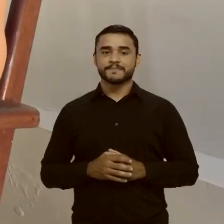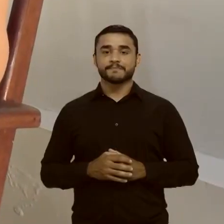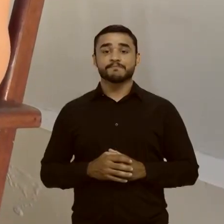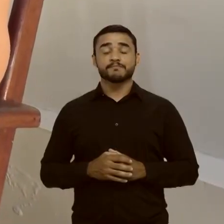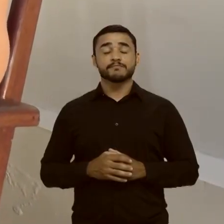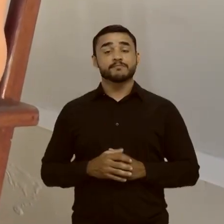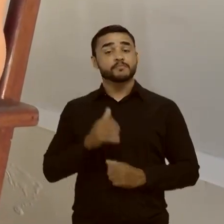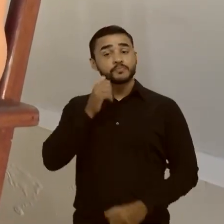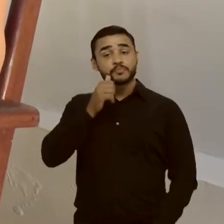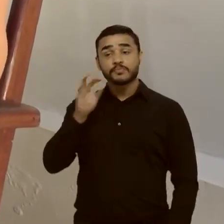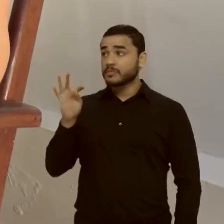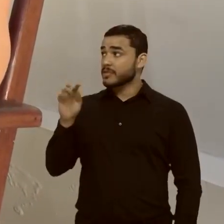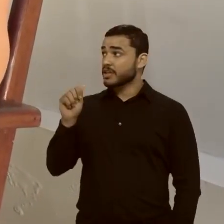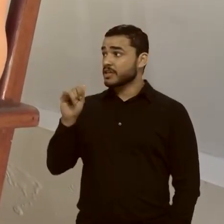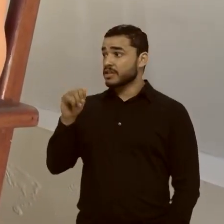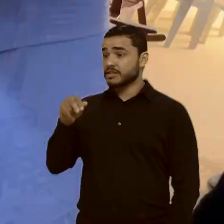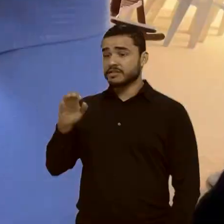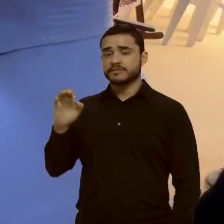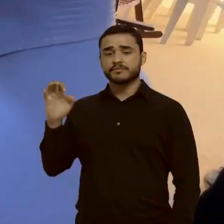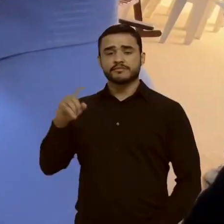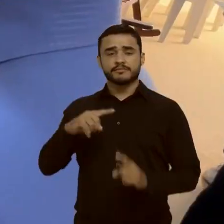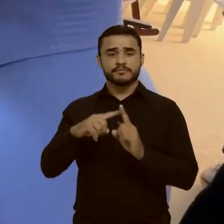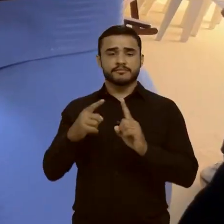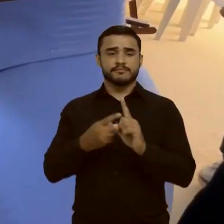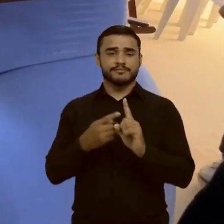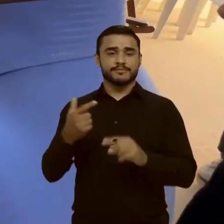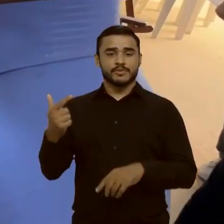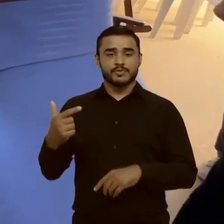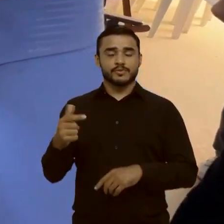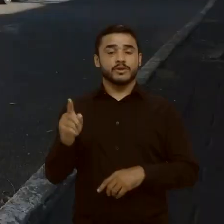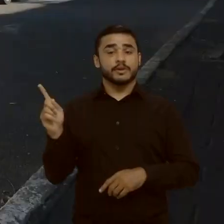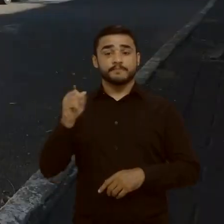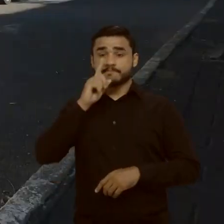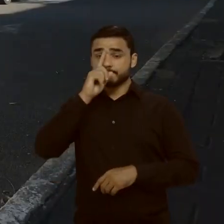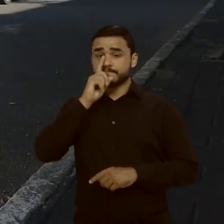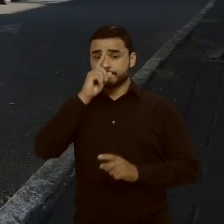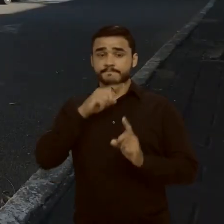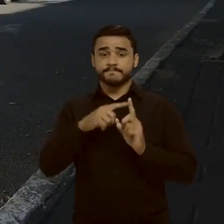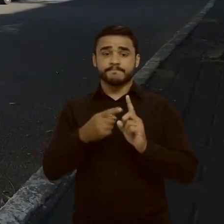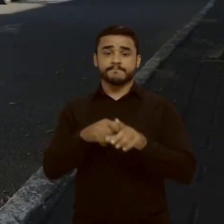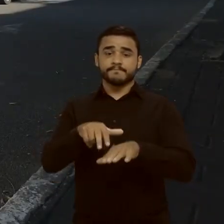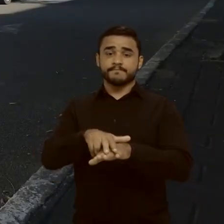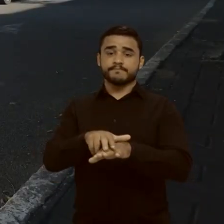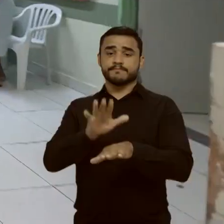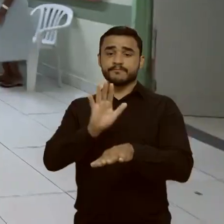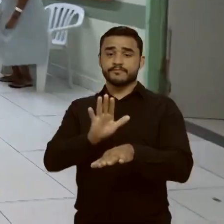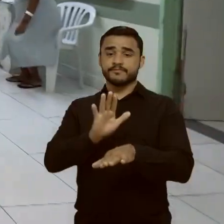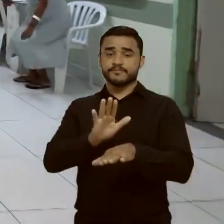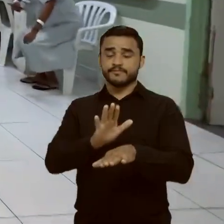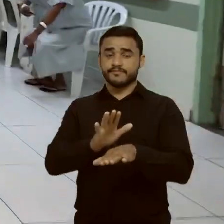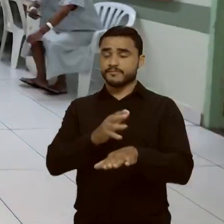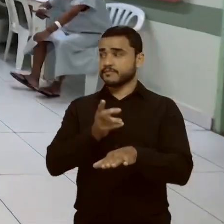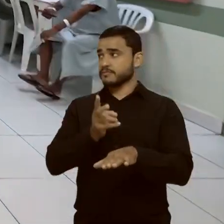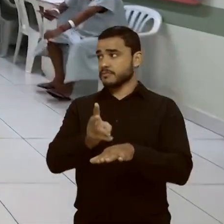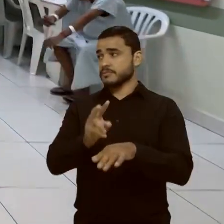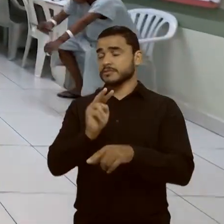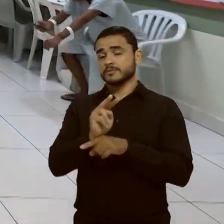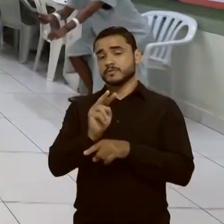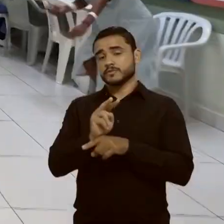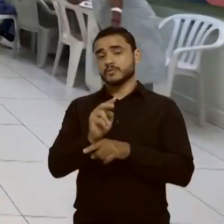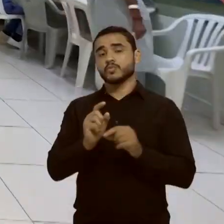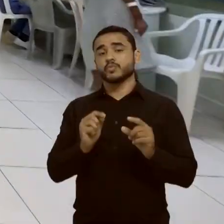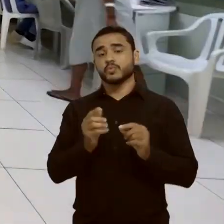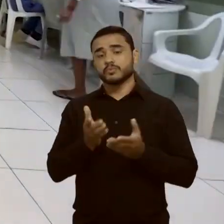Tayane está grávida do segundo filho. Por ser uma gestação de risco, segue internada neste hospital público de Fortaleza para